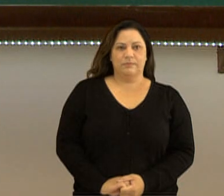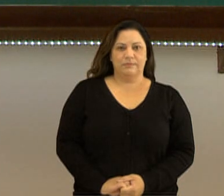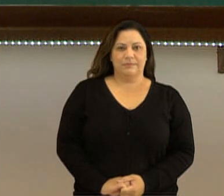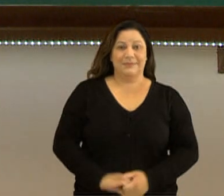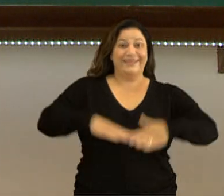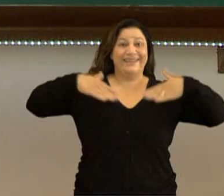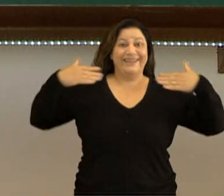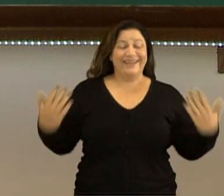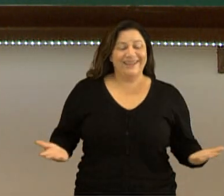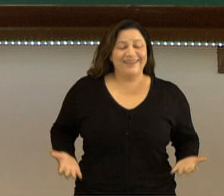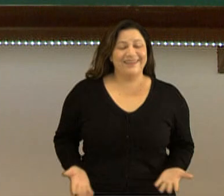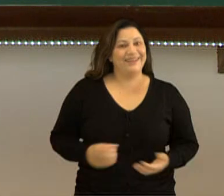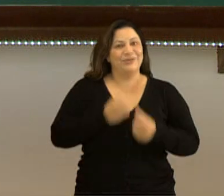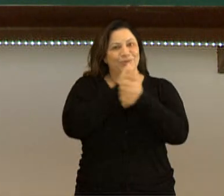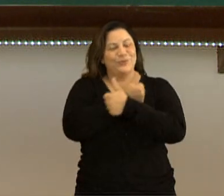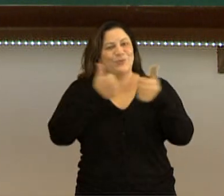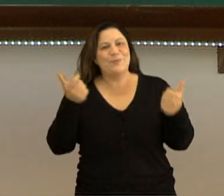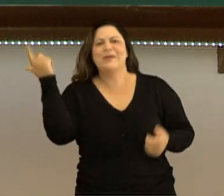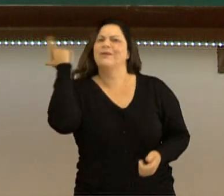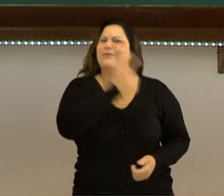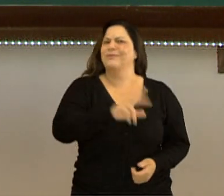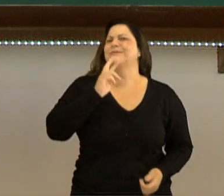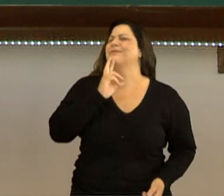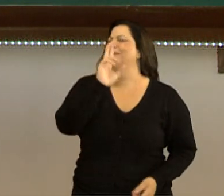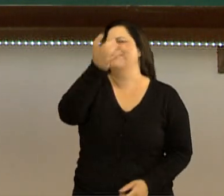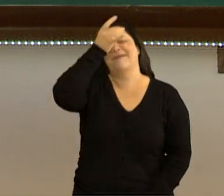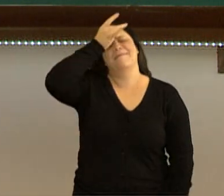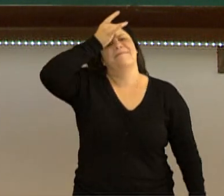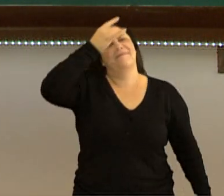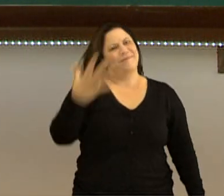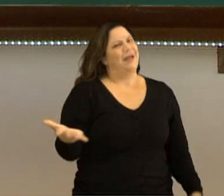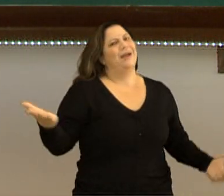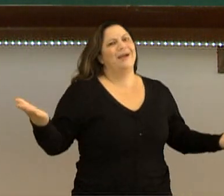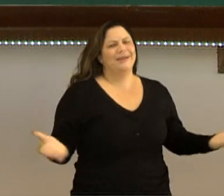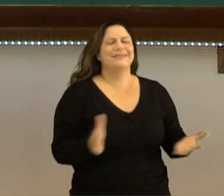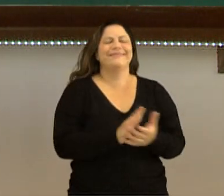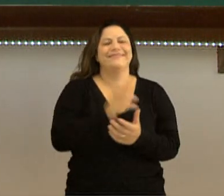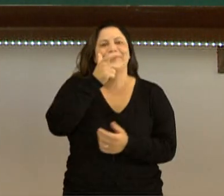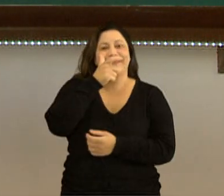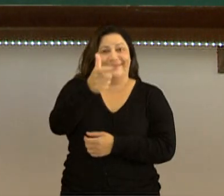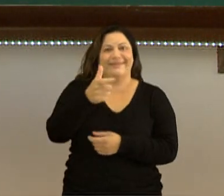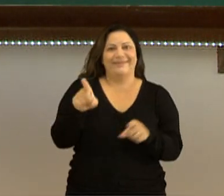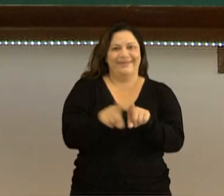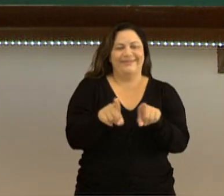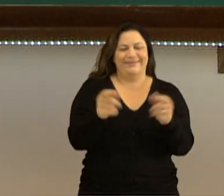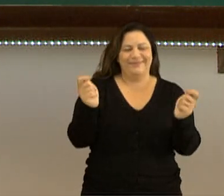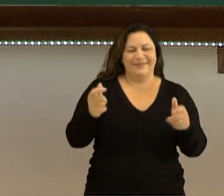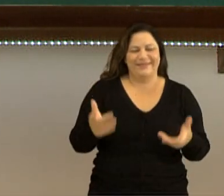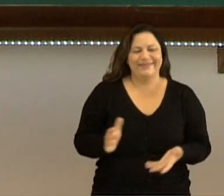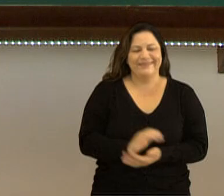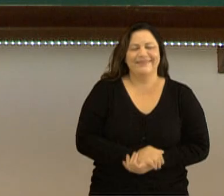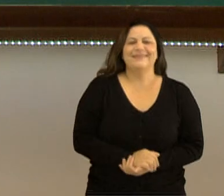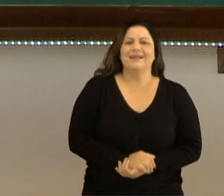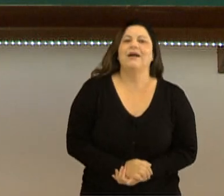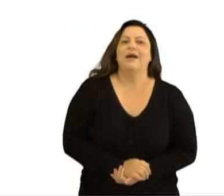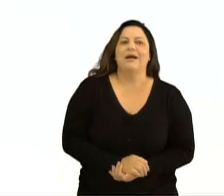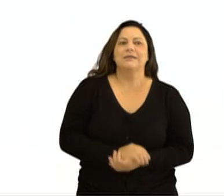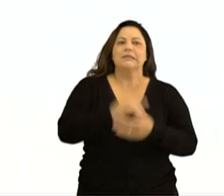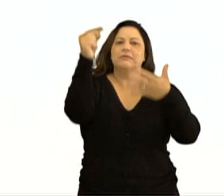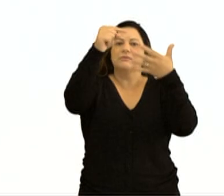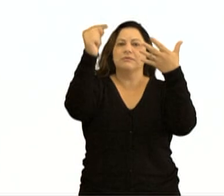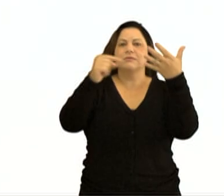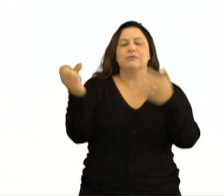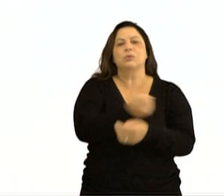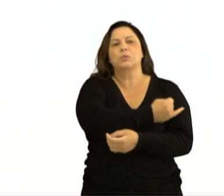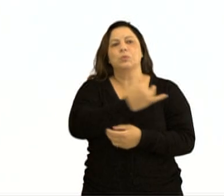E aí, galera, tudo bom? Conseguiram resolver fácil essa questão e bastante interessante, né? Então, vamos lá. Nós temos essas quantidades